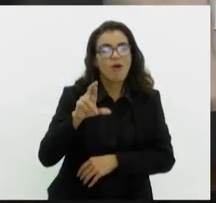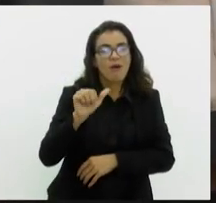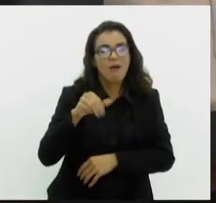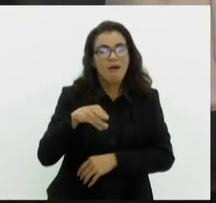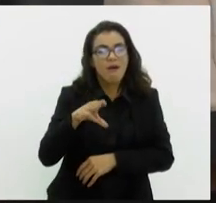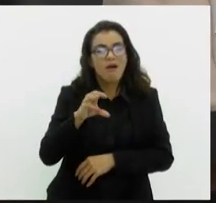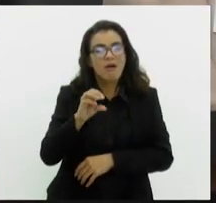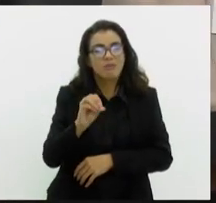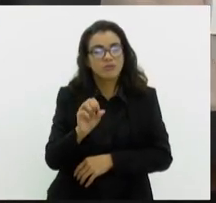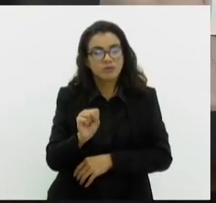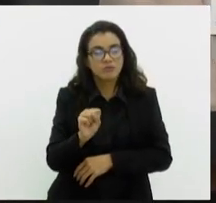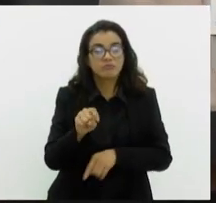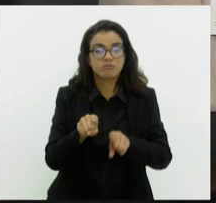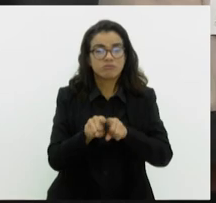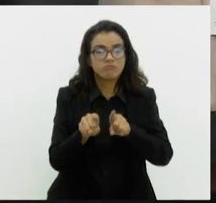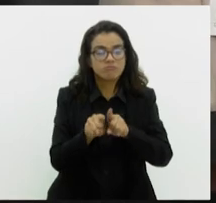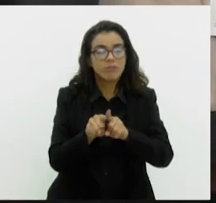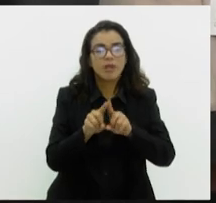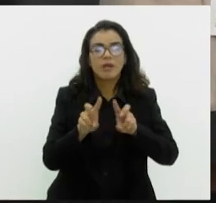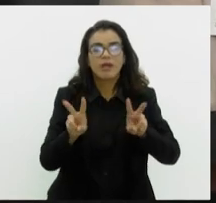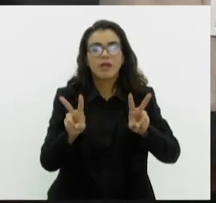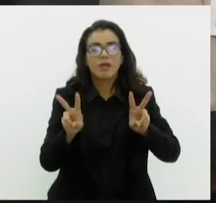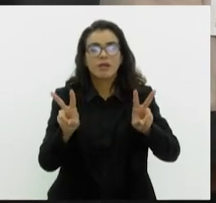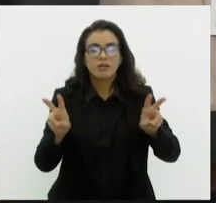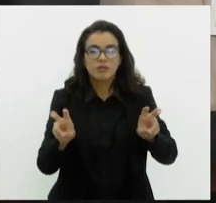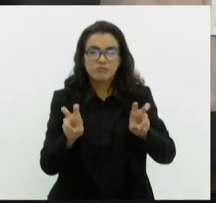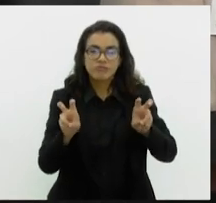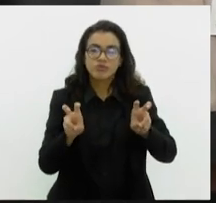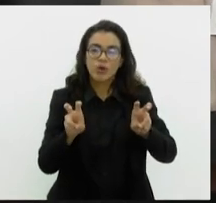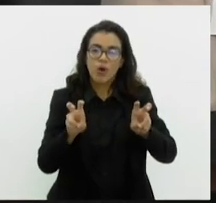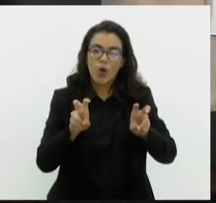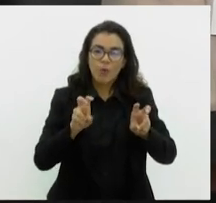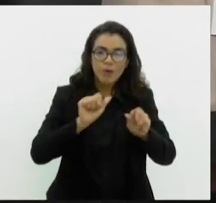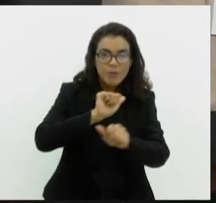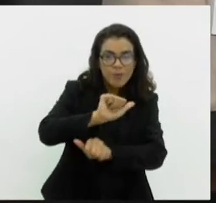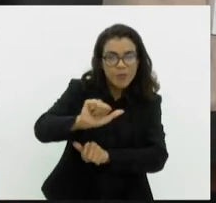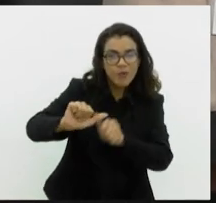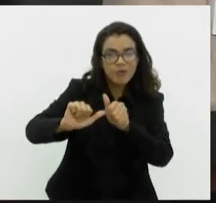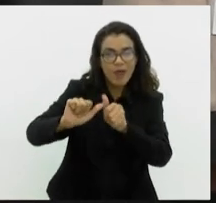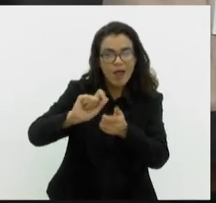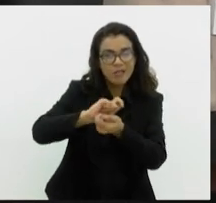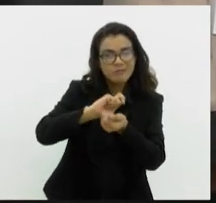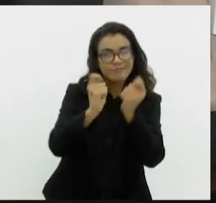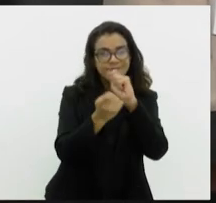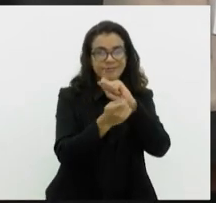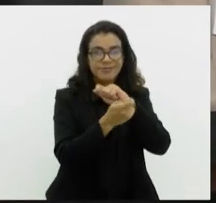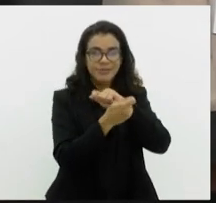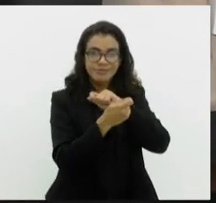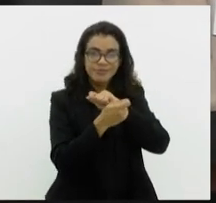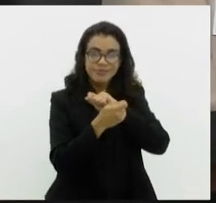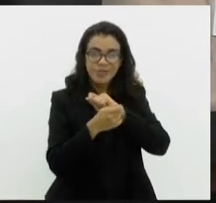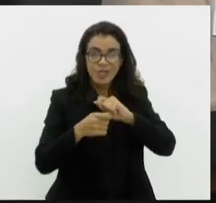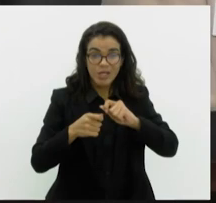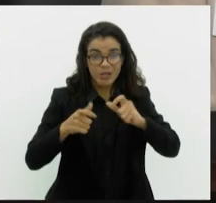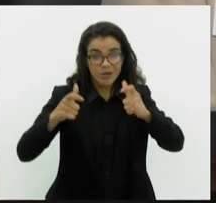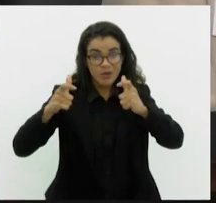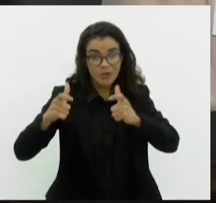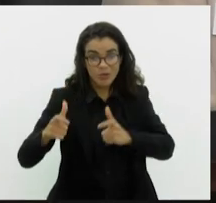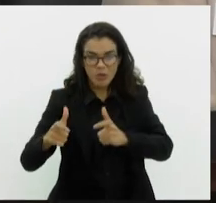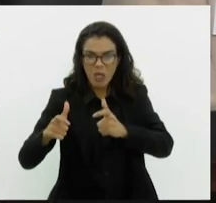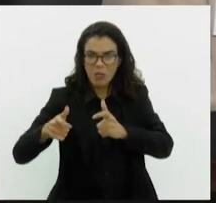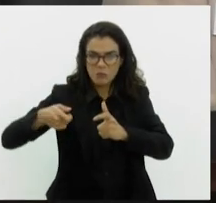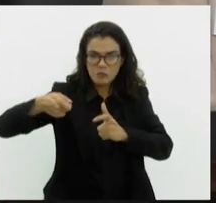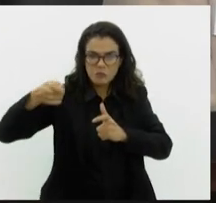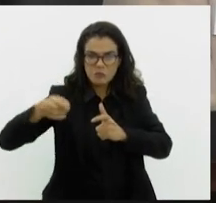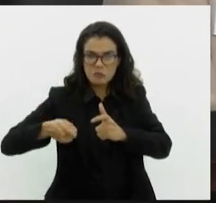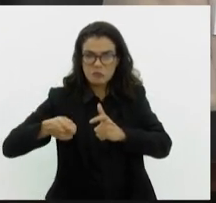com essas homenagens, é sobre reorganizar a história. Reorganizar esses espaços, que sempre foram espaços hostis,